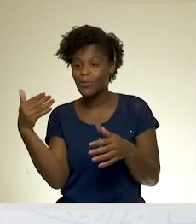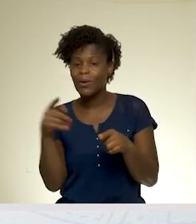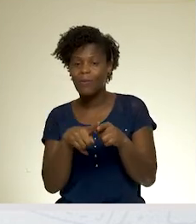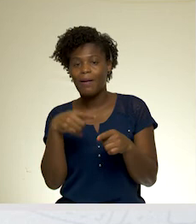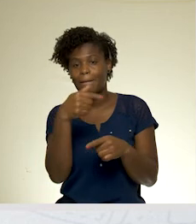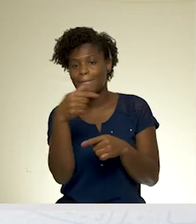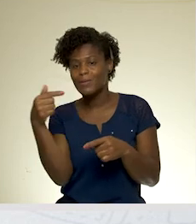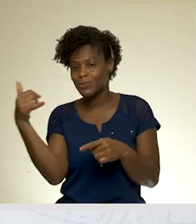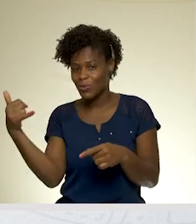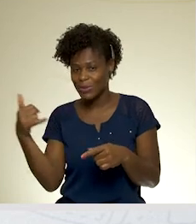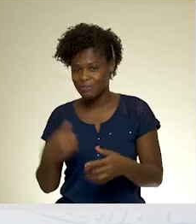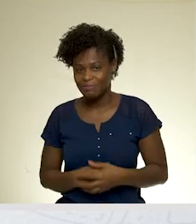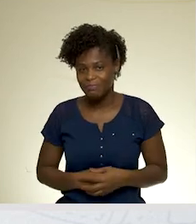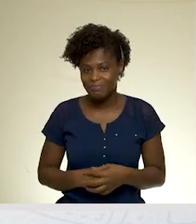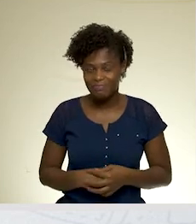menos 2.